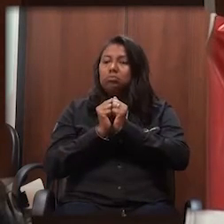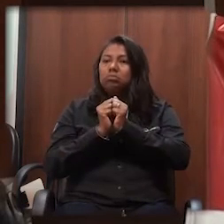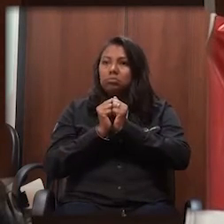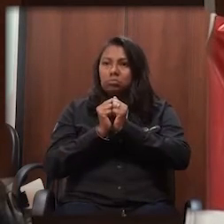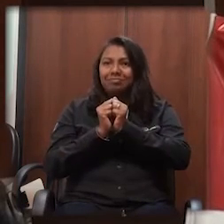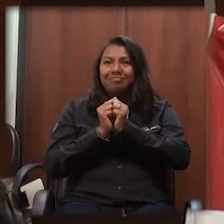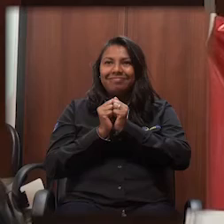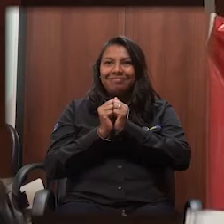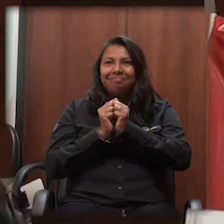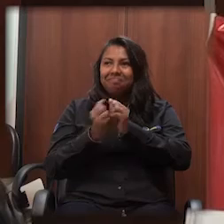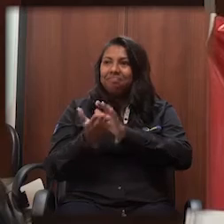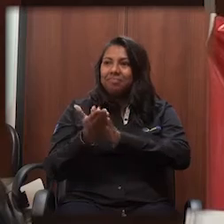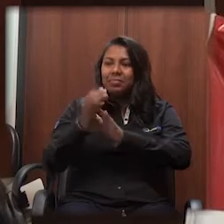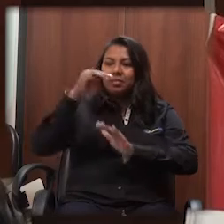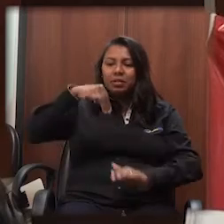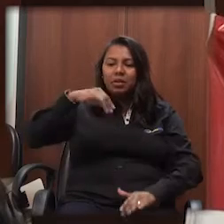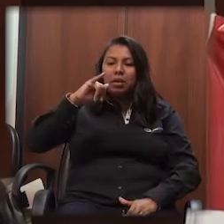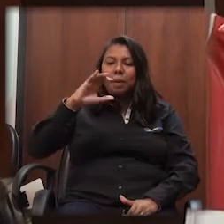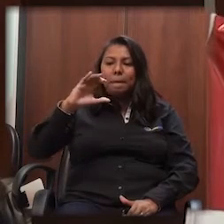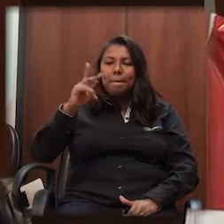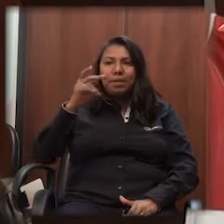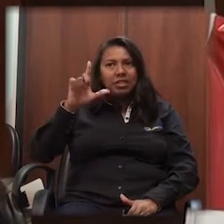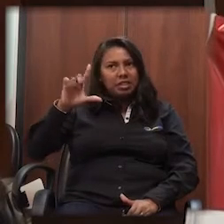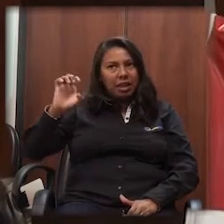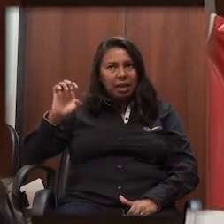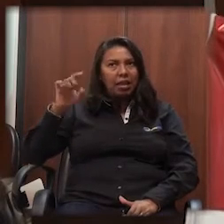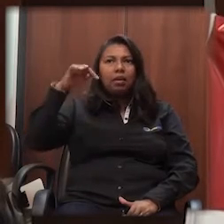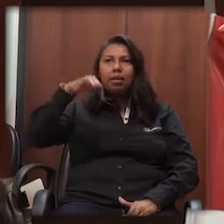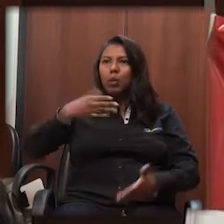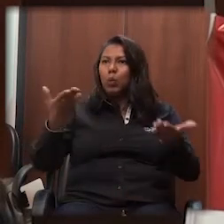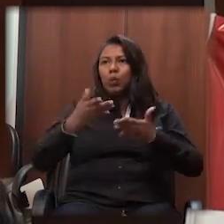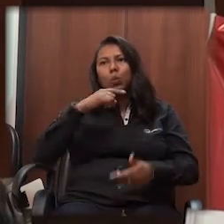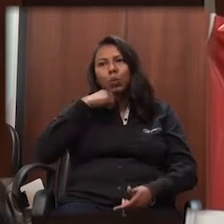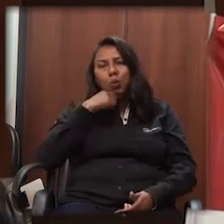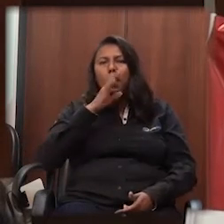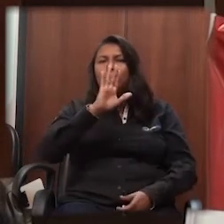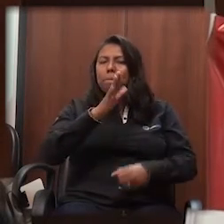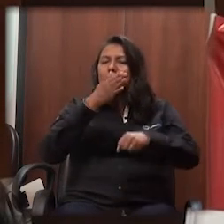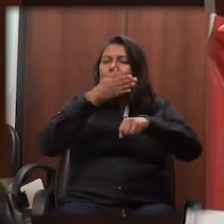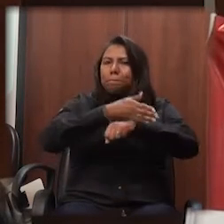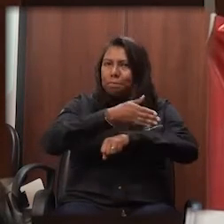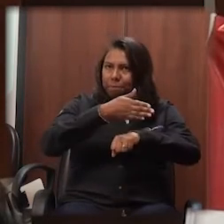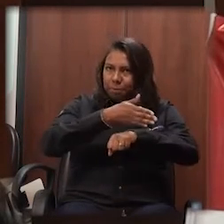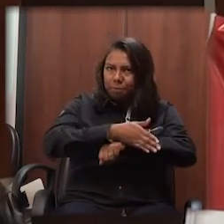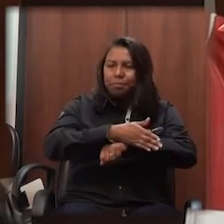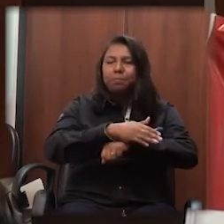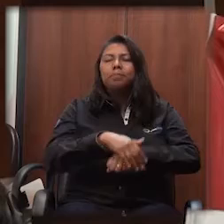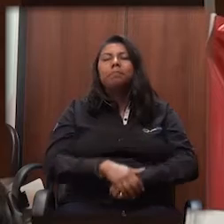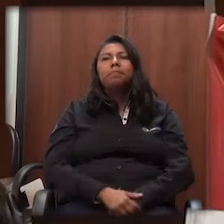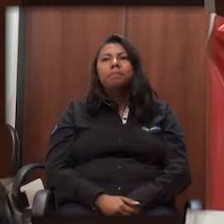também para minha companheira Michele. A Michele não pôde estar aqui, mas participou ativamente desse